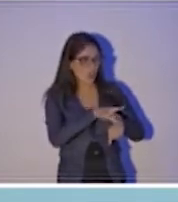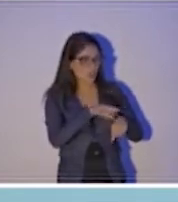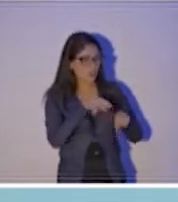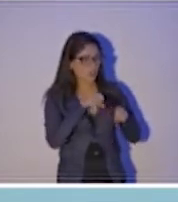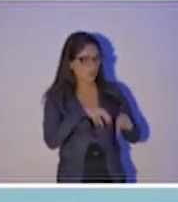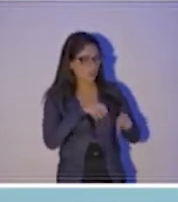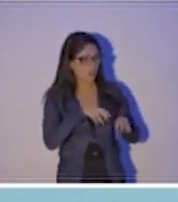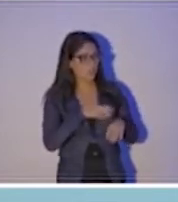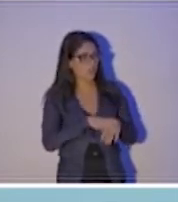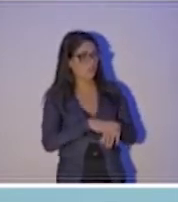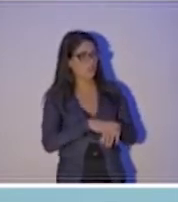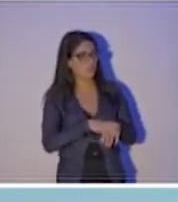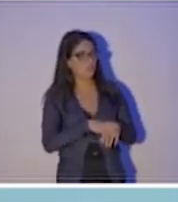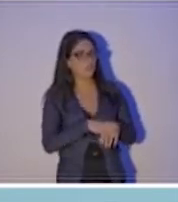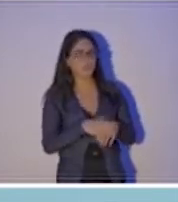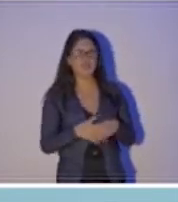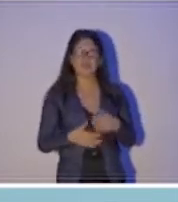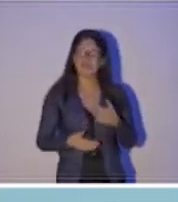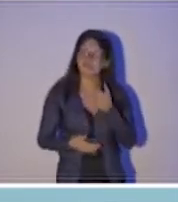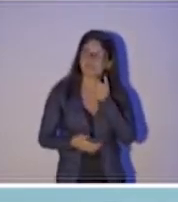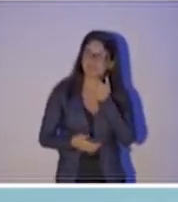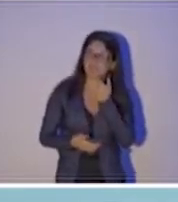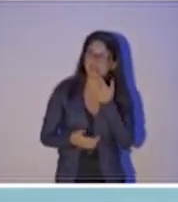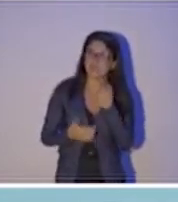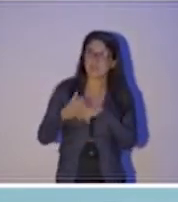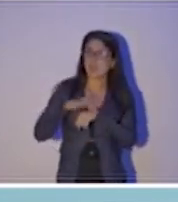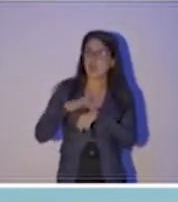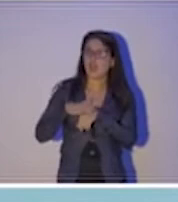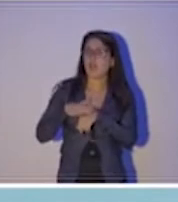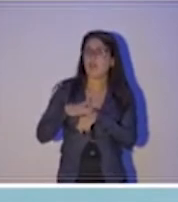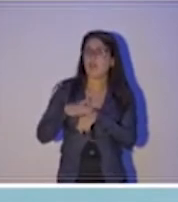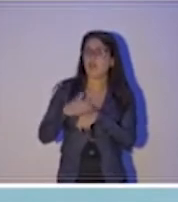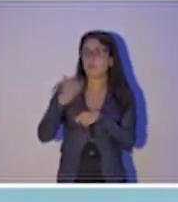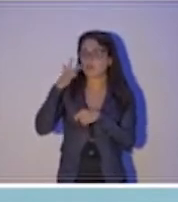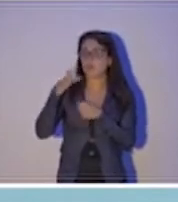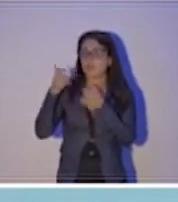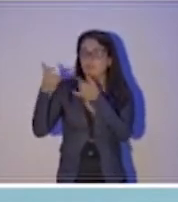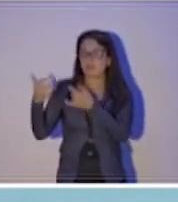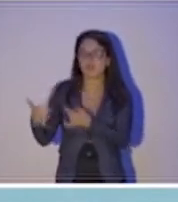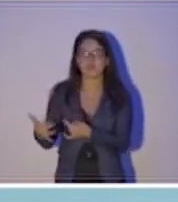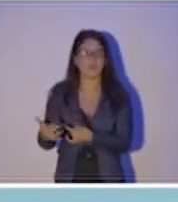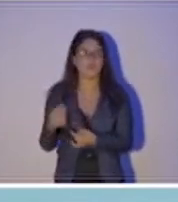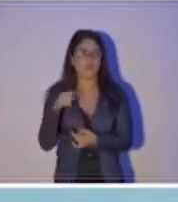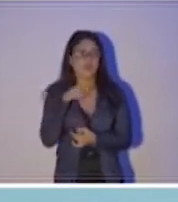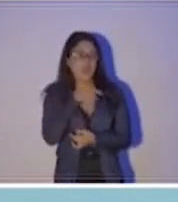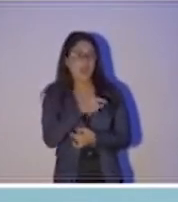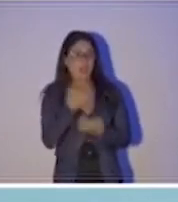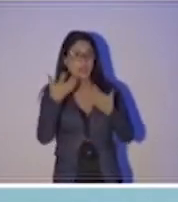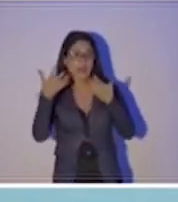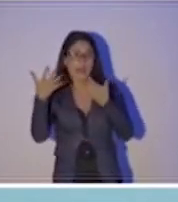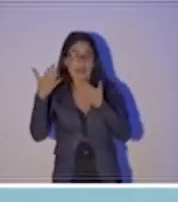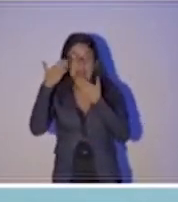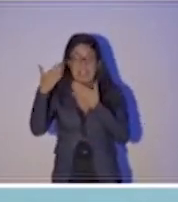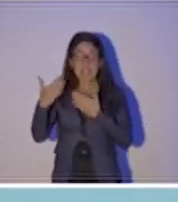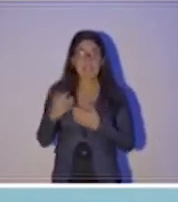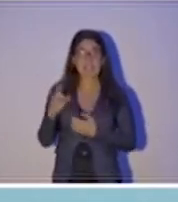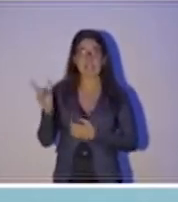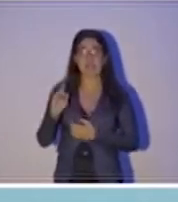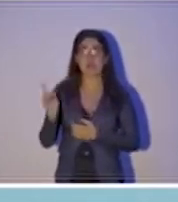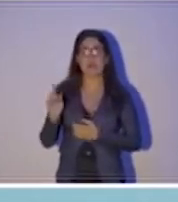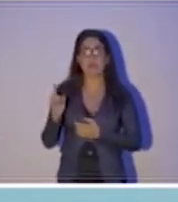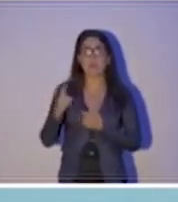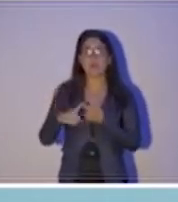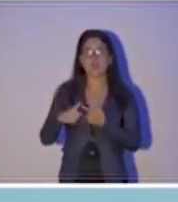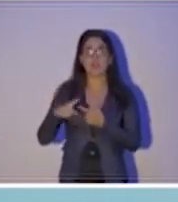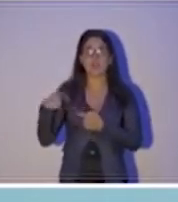Naquela ocasião, Juan, eu não sabia muito bem o que dizer para você, mas eu sei hoje. Você não precisa agradecer, porque a educação pela qual a